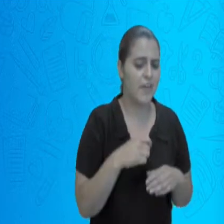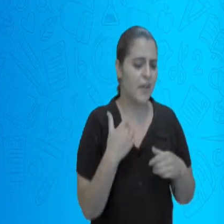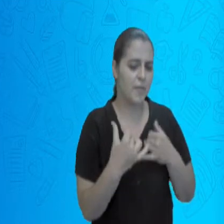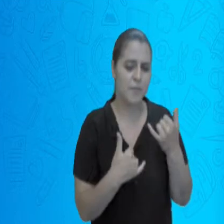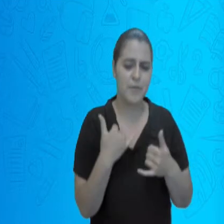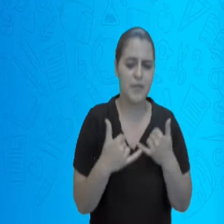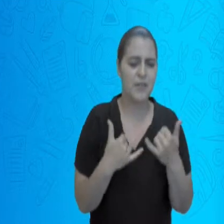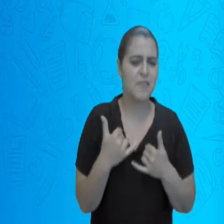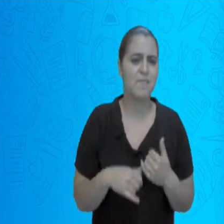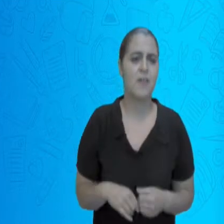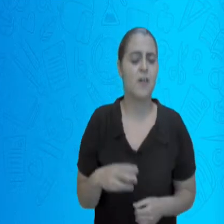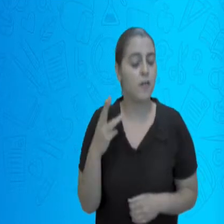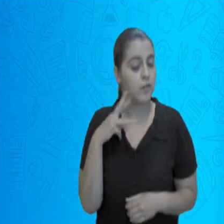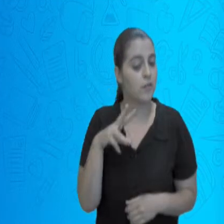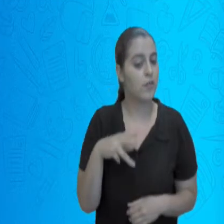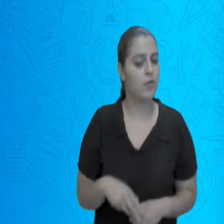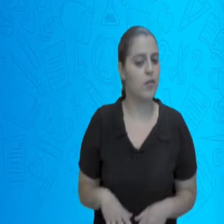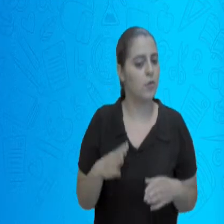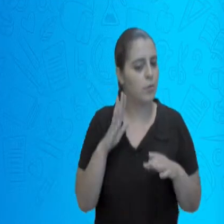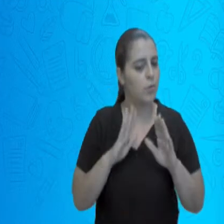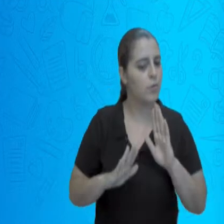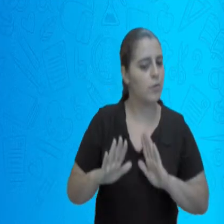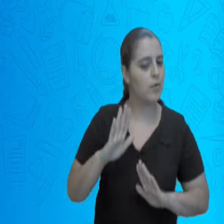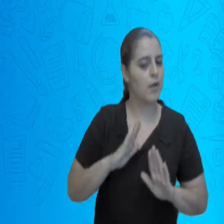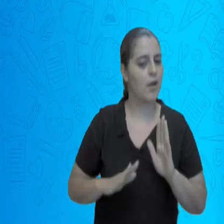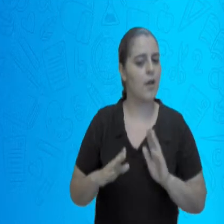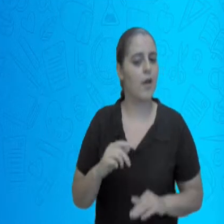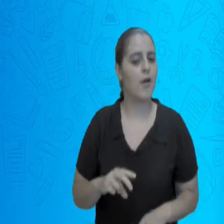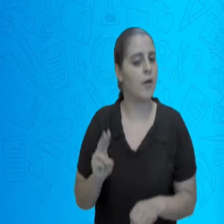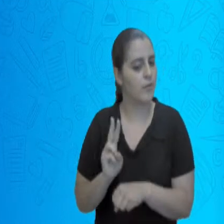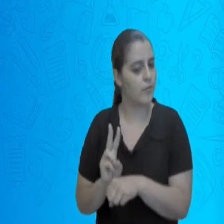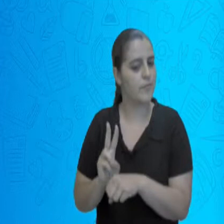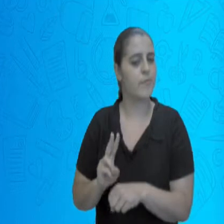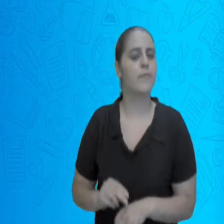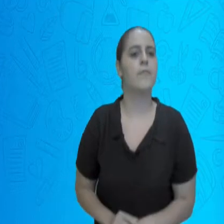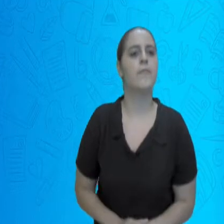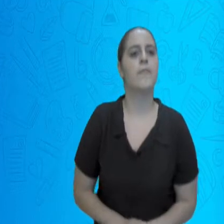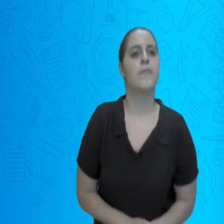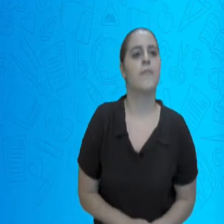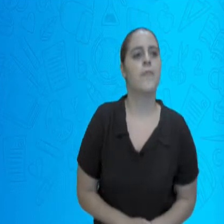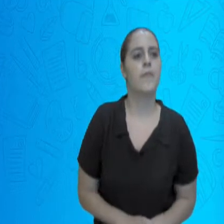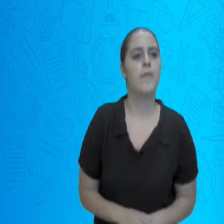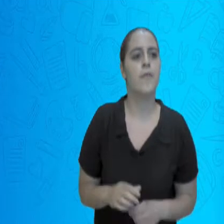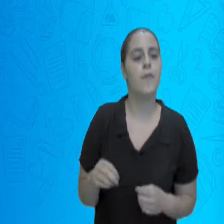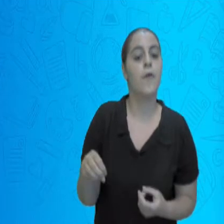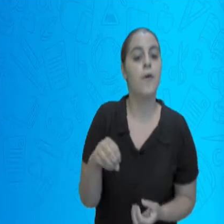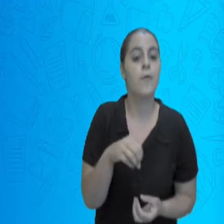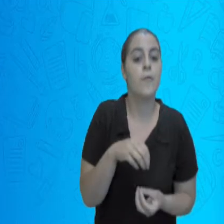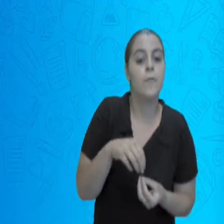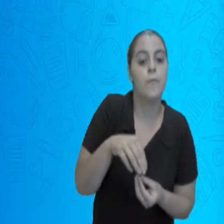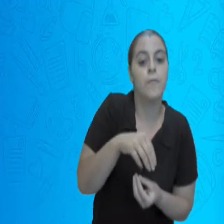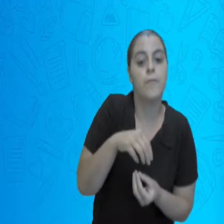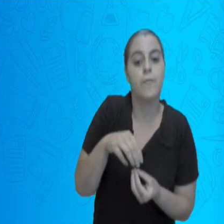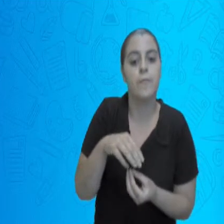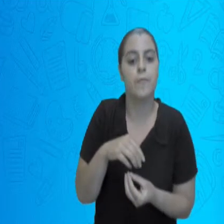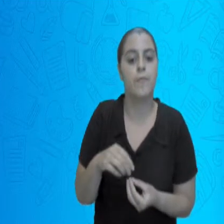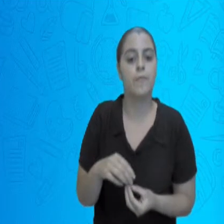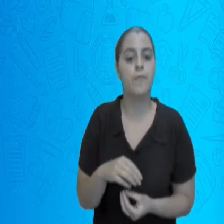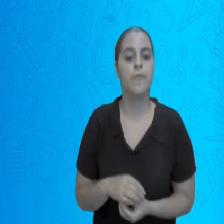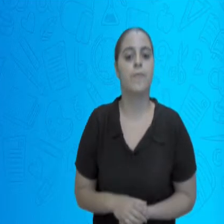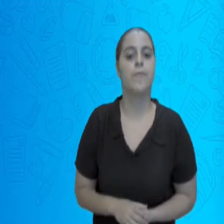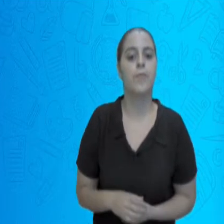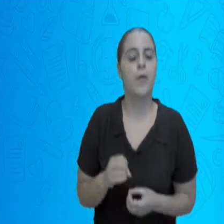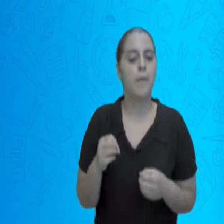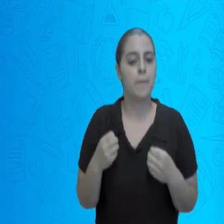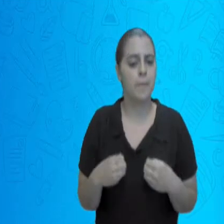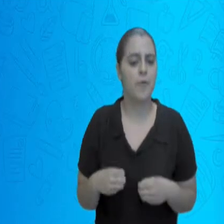hoje, vocês vão estar mais atentos a isso, não é? Isso é um fungo. Então, muitas vezes,